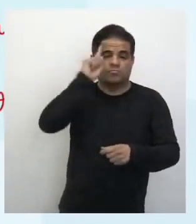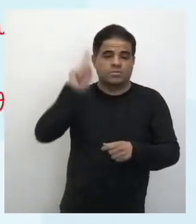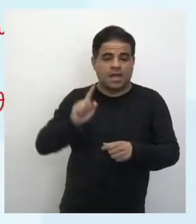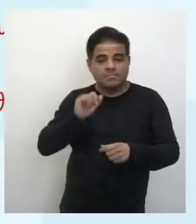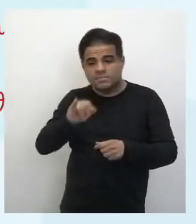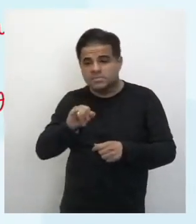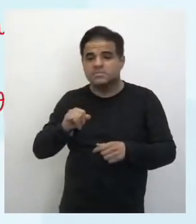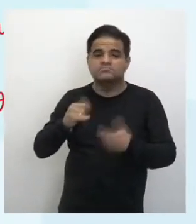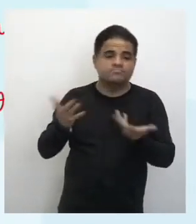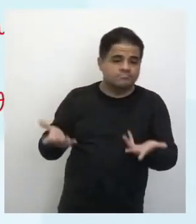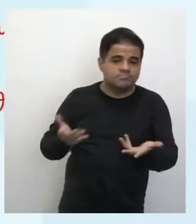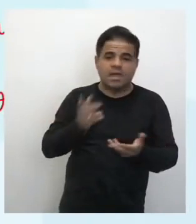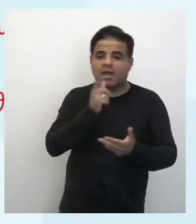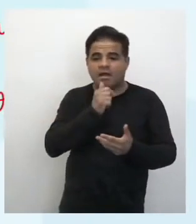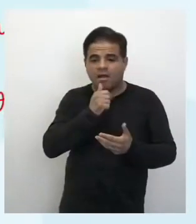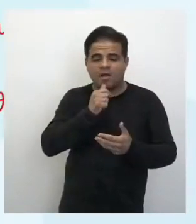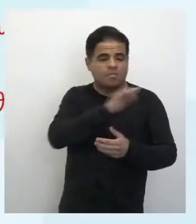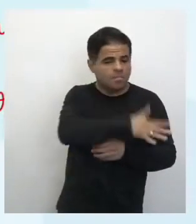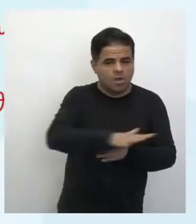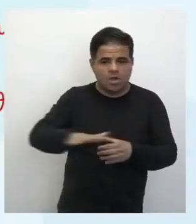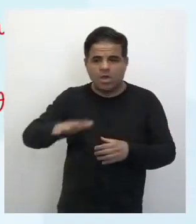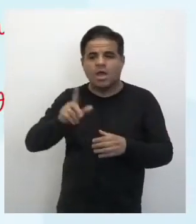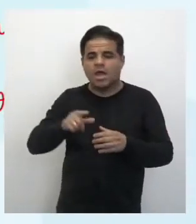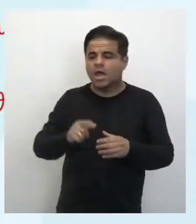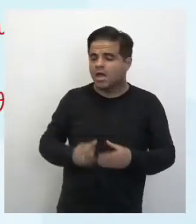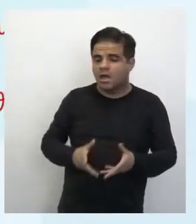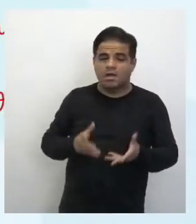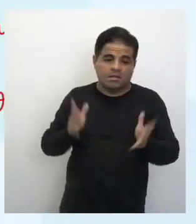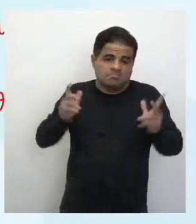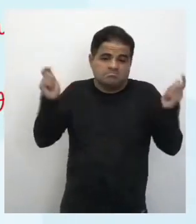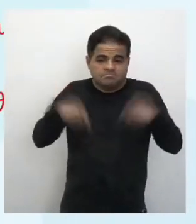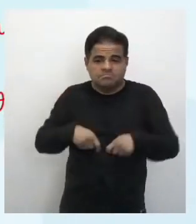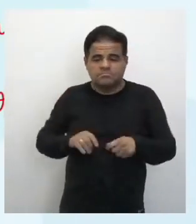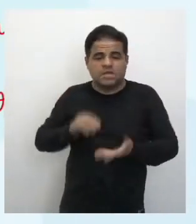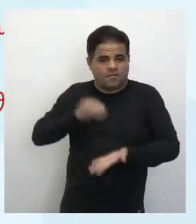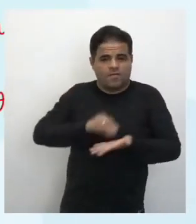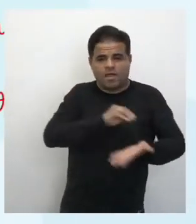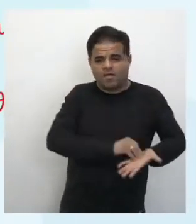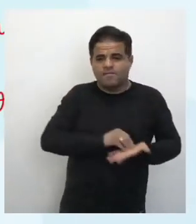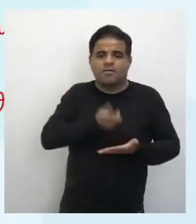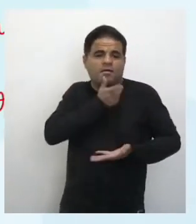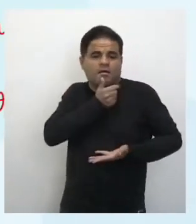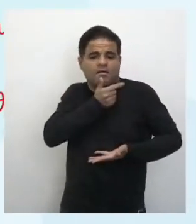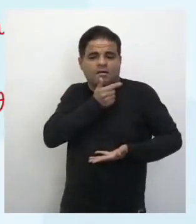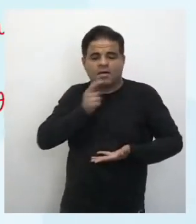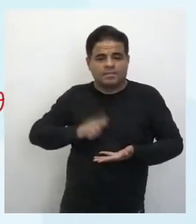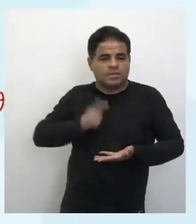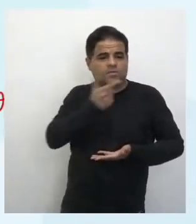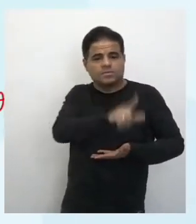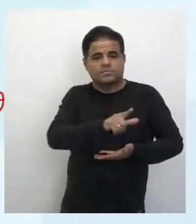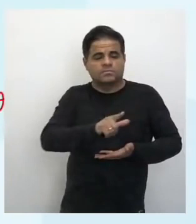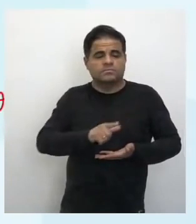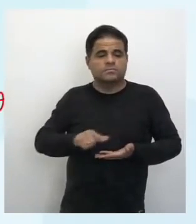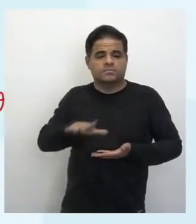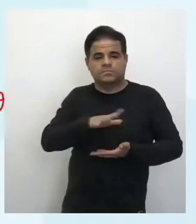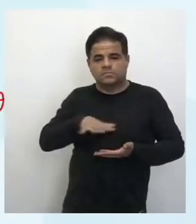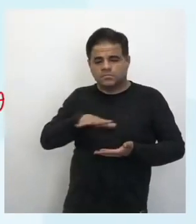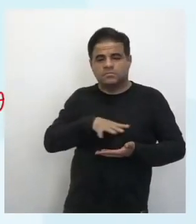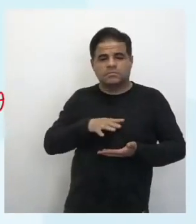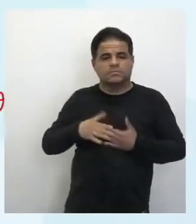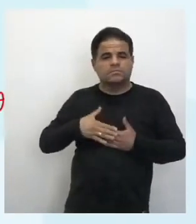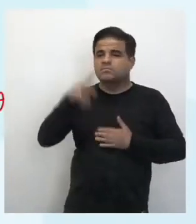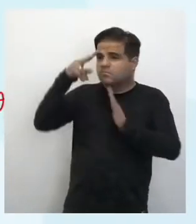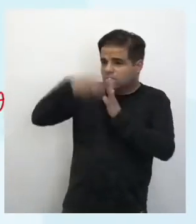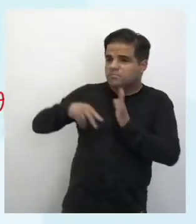a dessalinização da água do mar é a solução, que é uma possibilidade para a falta de água. Aí temos aqui também, vamos apagar só um pouquinho para eles